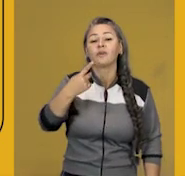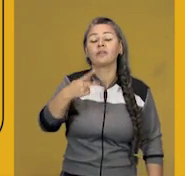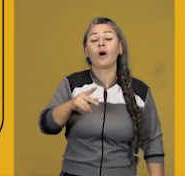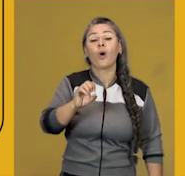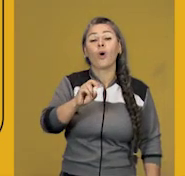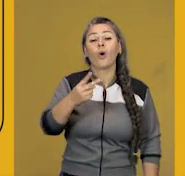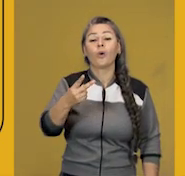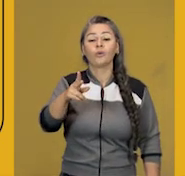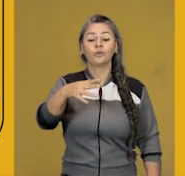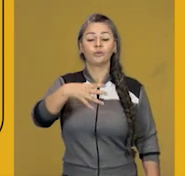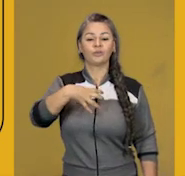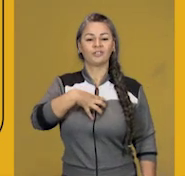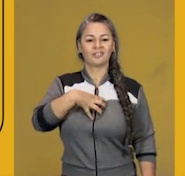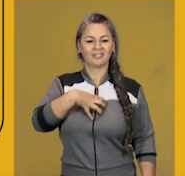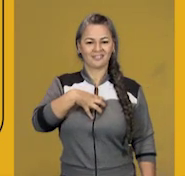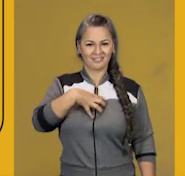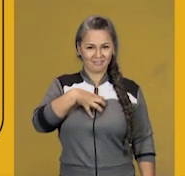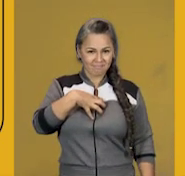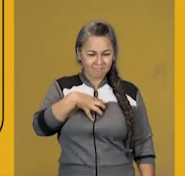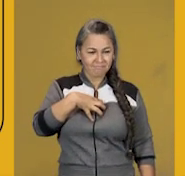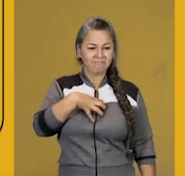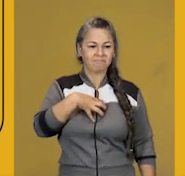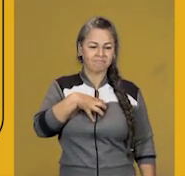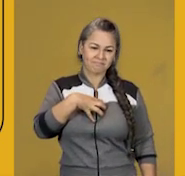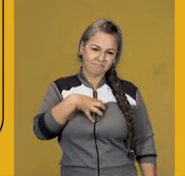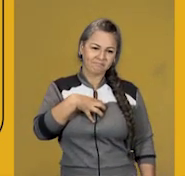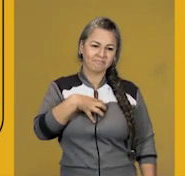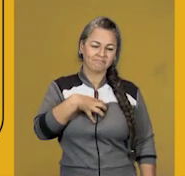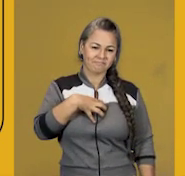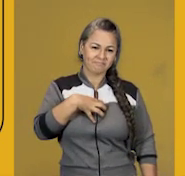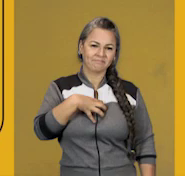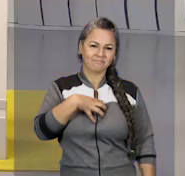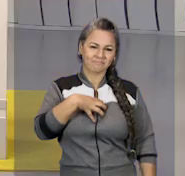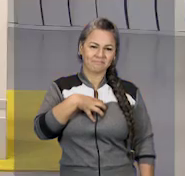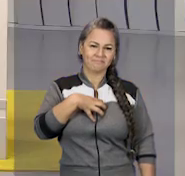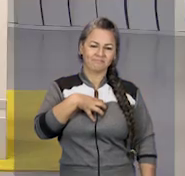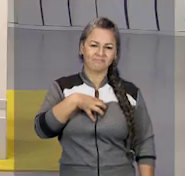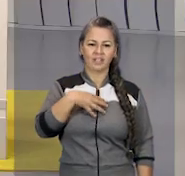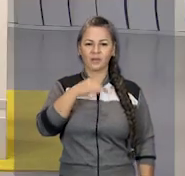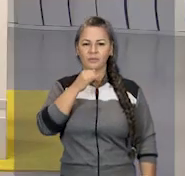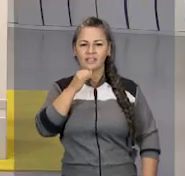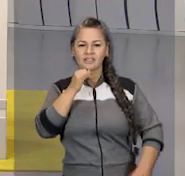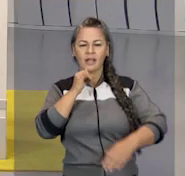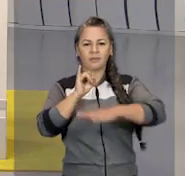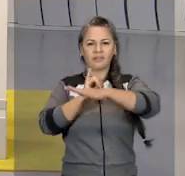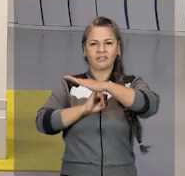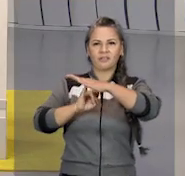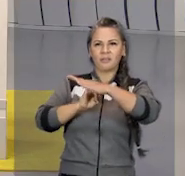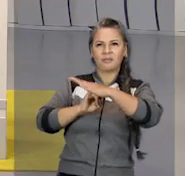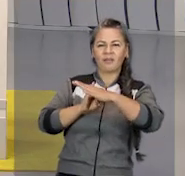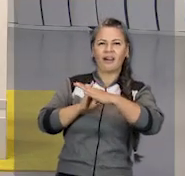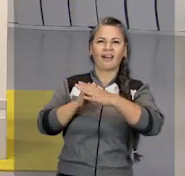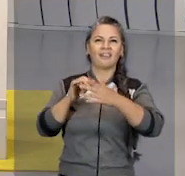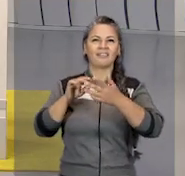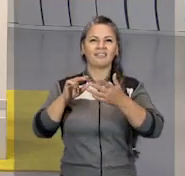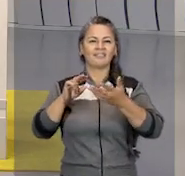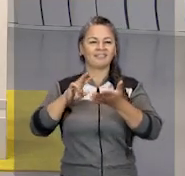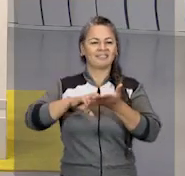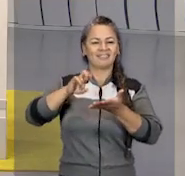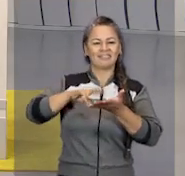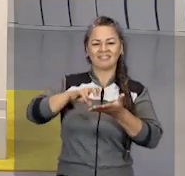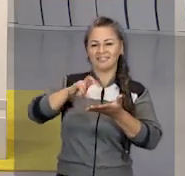comportamento, como, né, ela se comporta, né? É informal, não tem aquela questão, né,